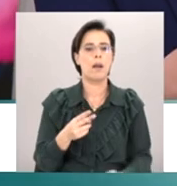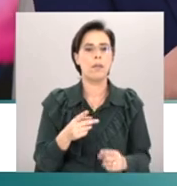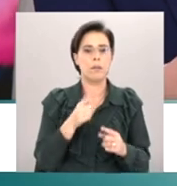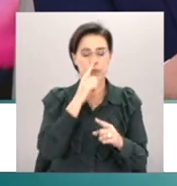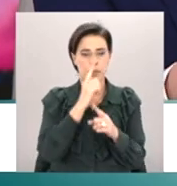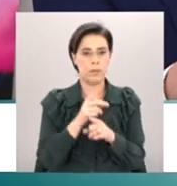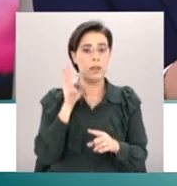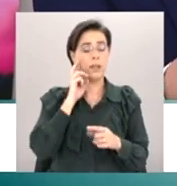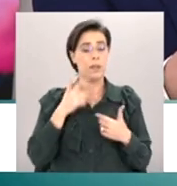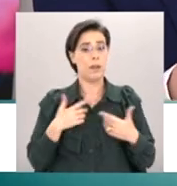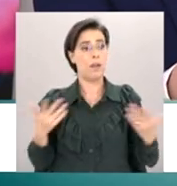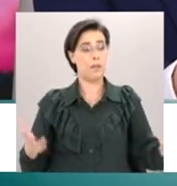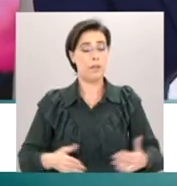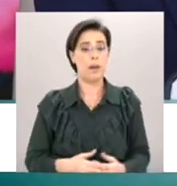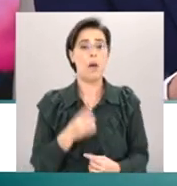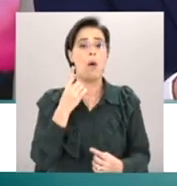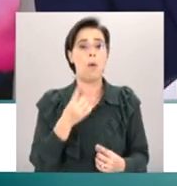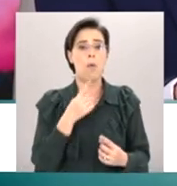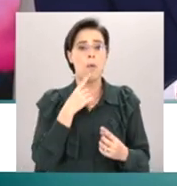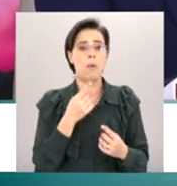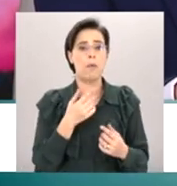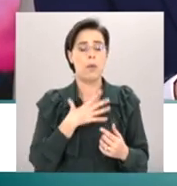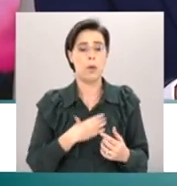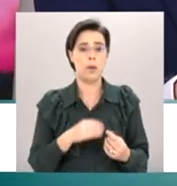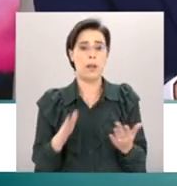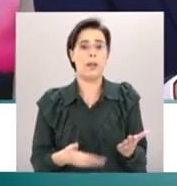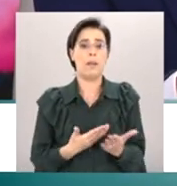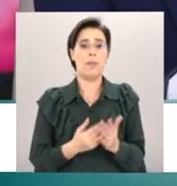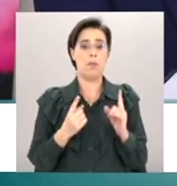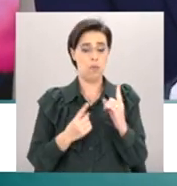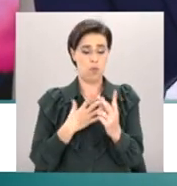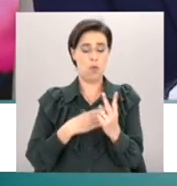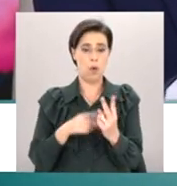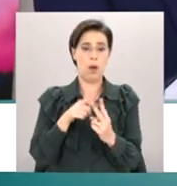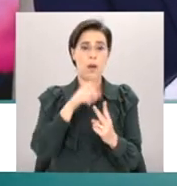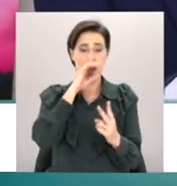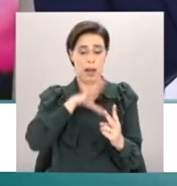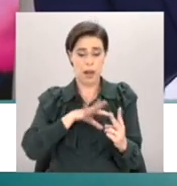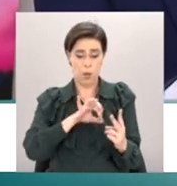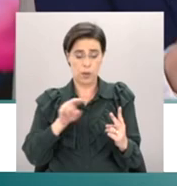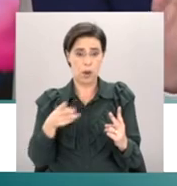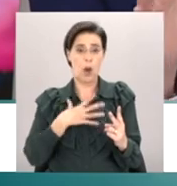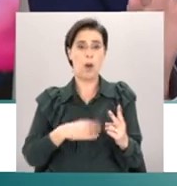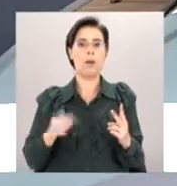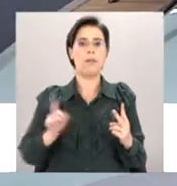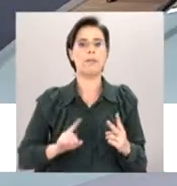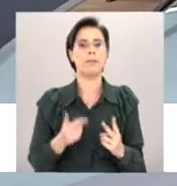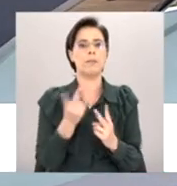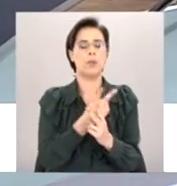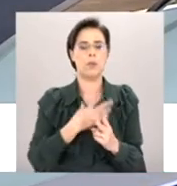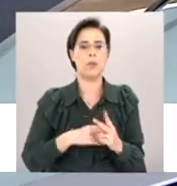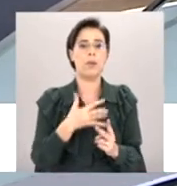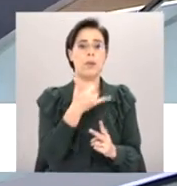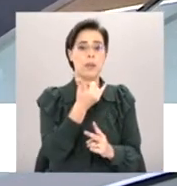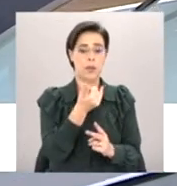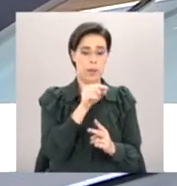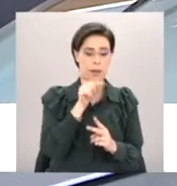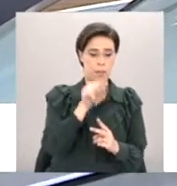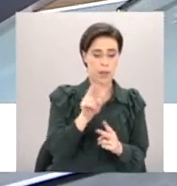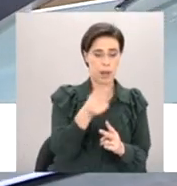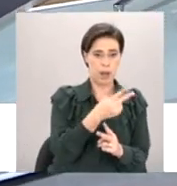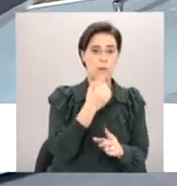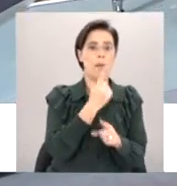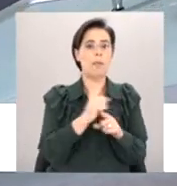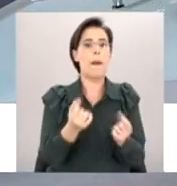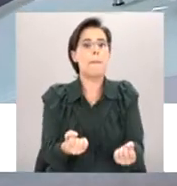os primeiros tiverem ouvir a um que vai gostar muito essa proposta e não é o quem 800 heróis por mês não ganha 250.000 nóis